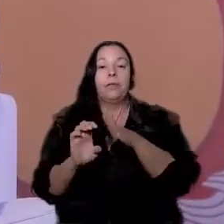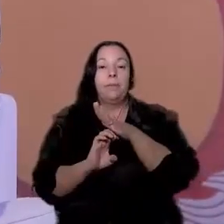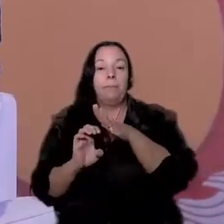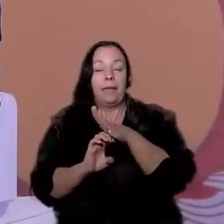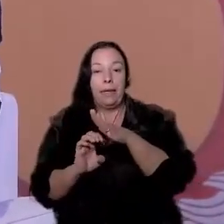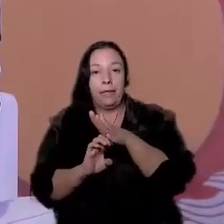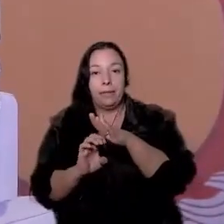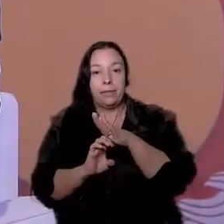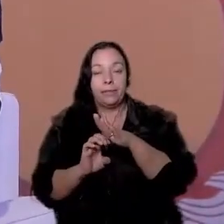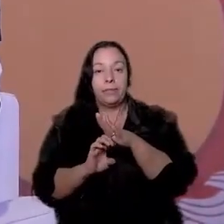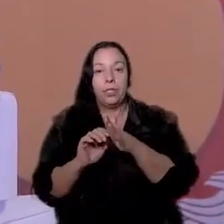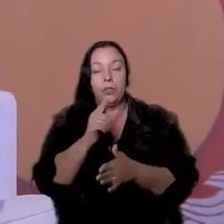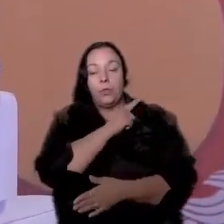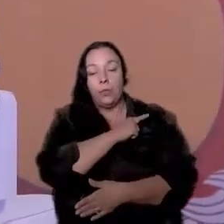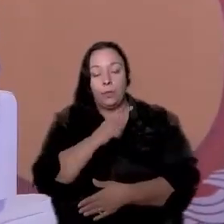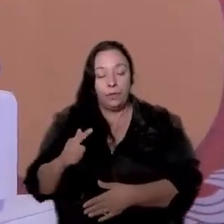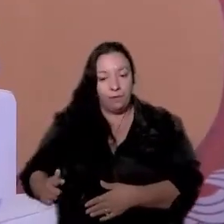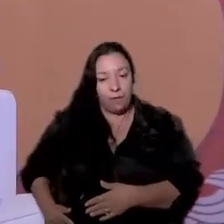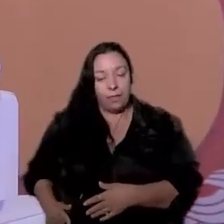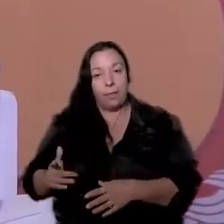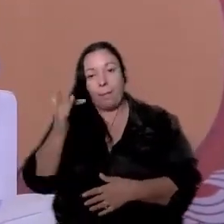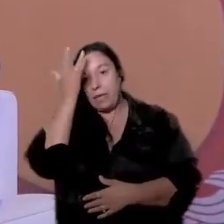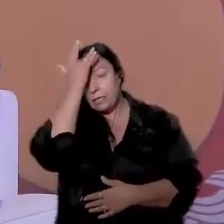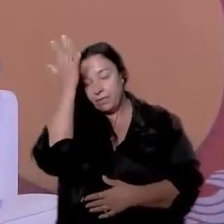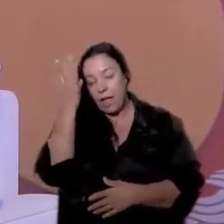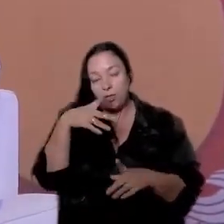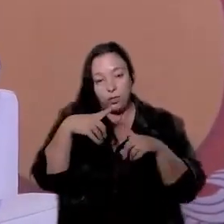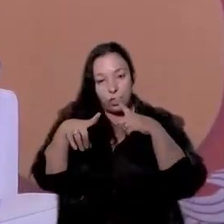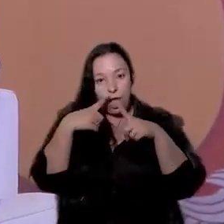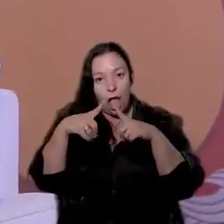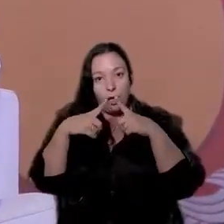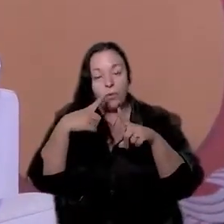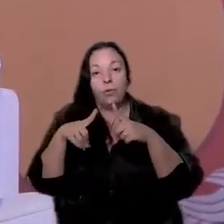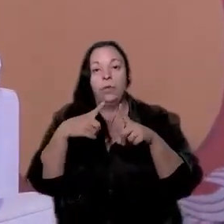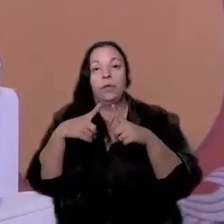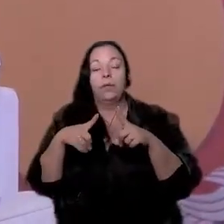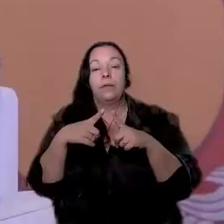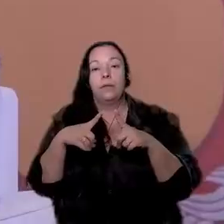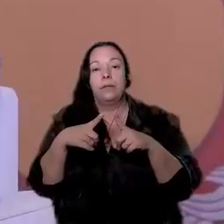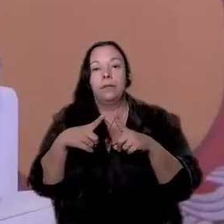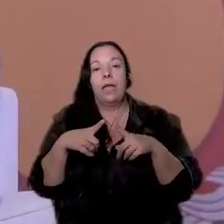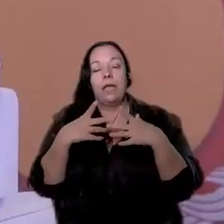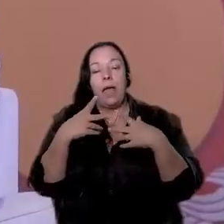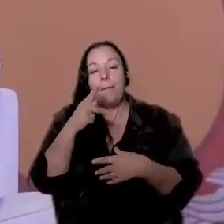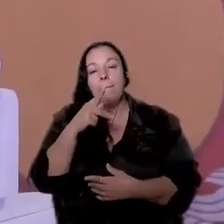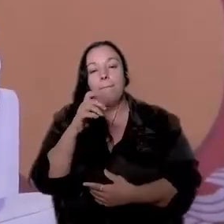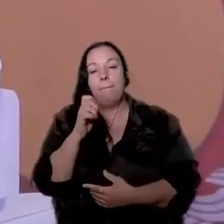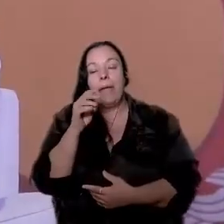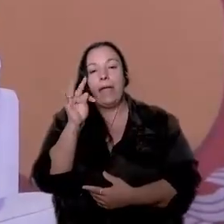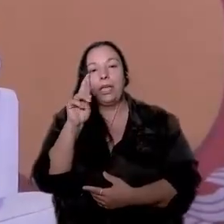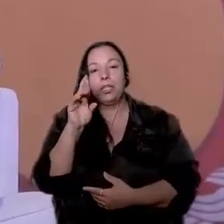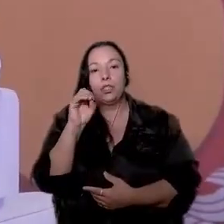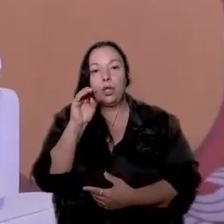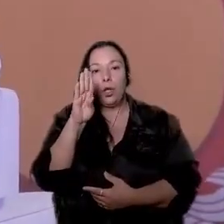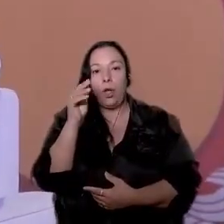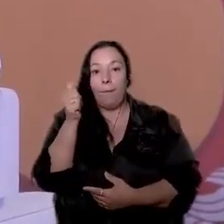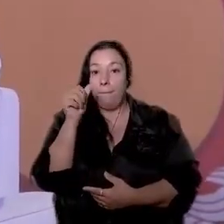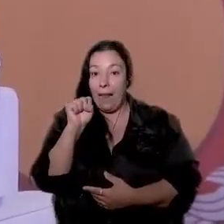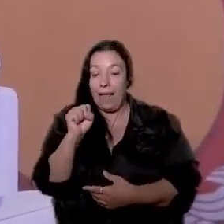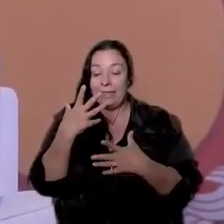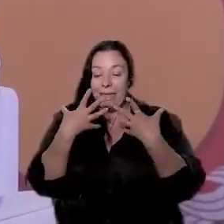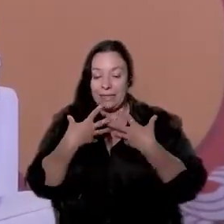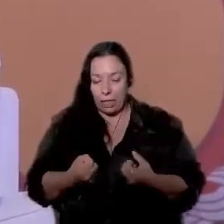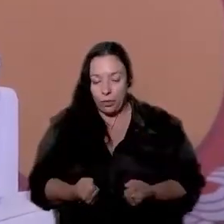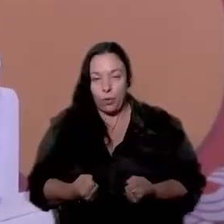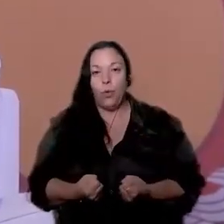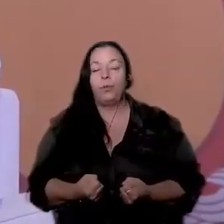então a gente conversa no governo, é mais fácil do diálogo. Então, nós convencemos a Petrobras, eles acataram que esses 250 milhões